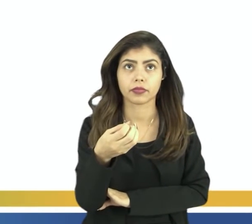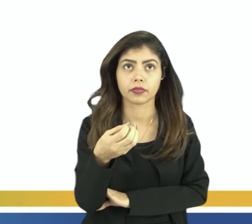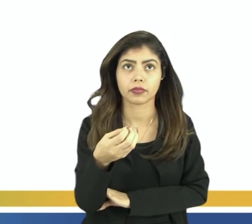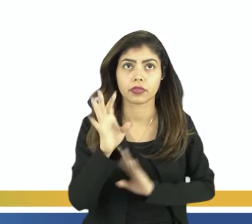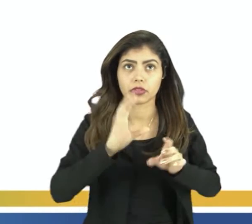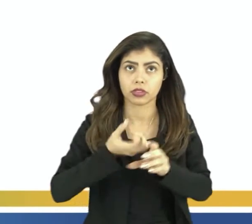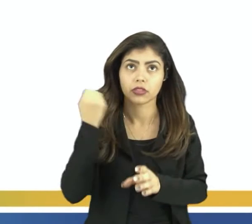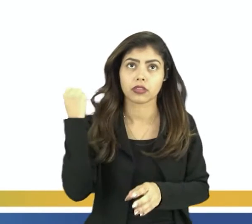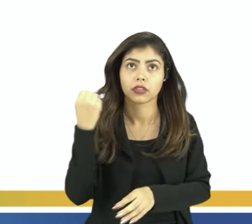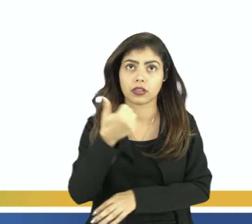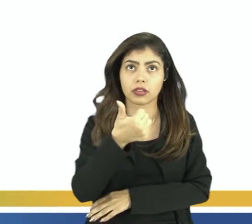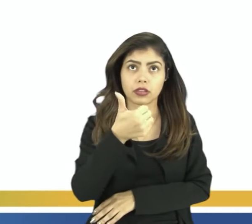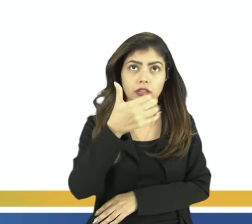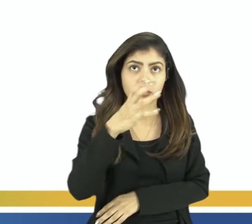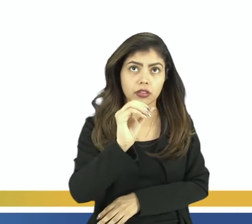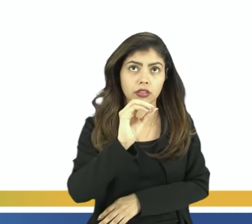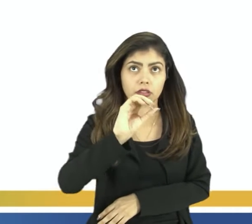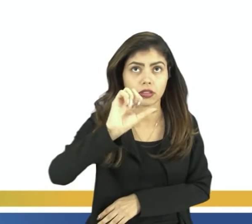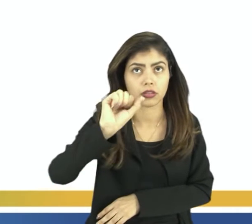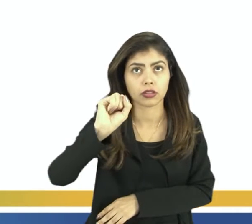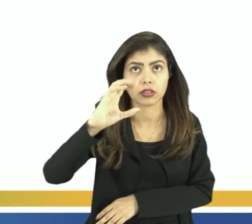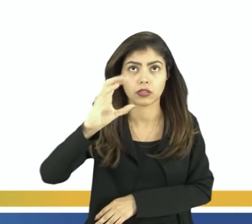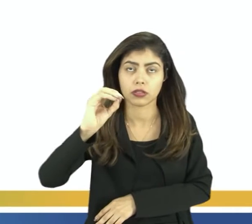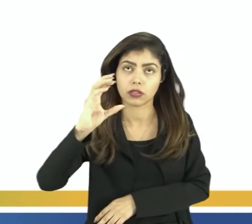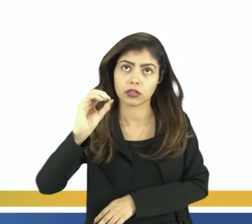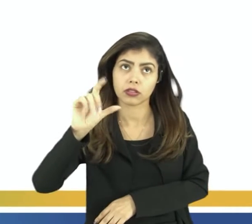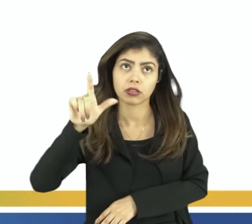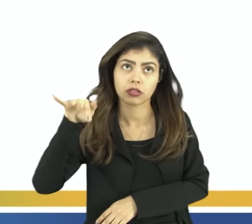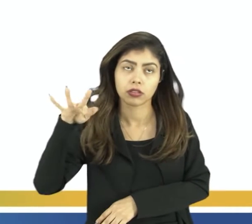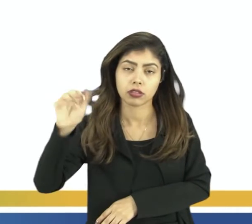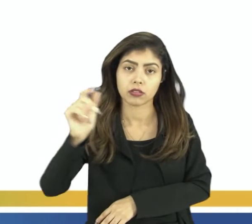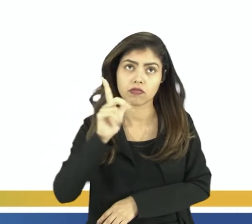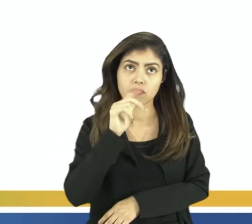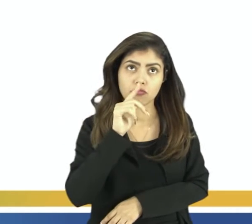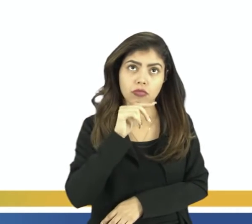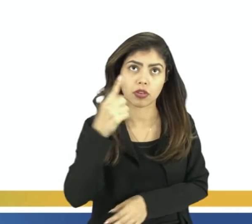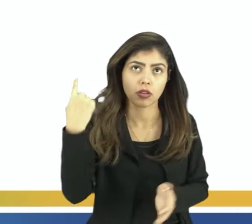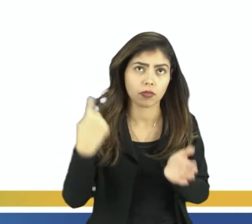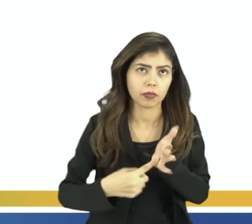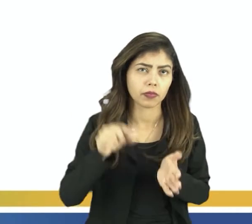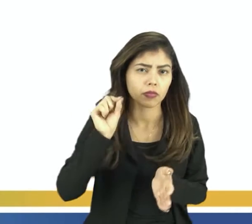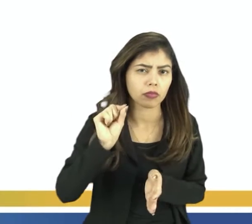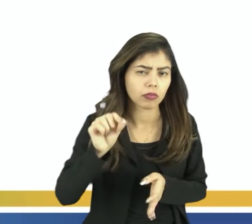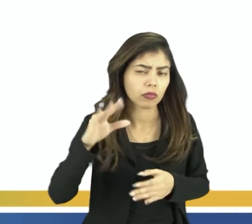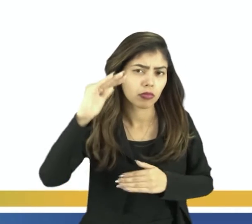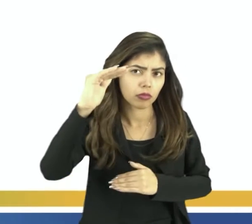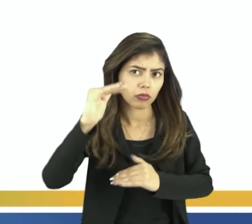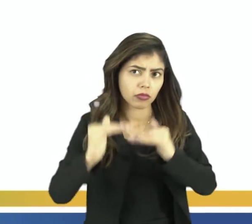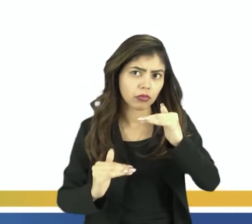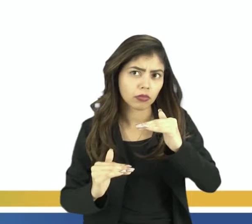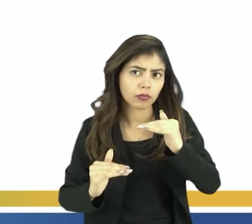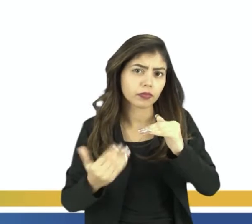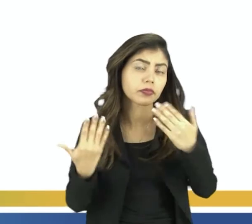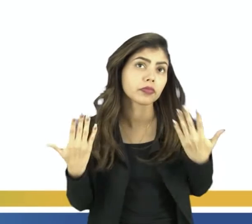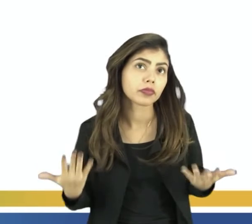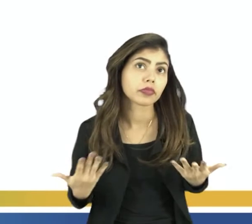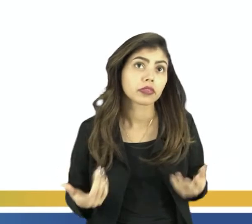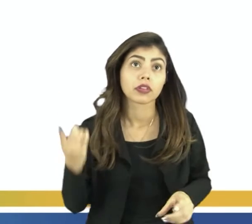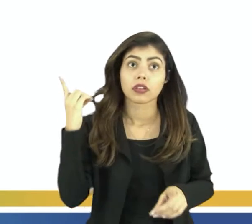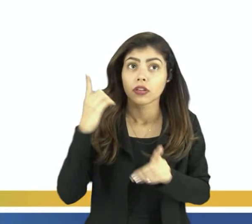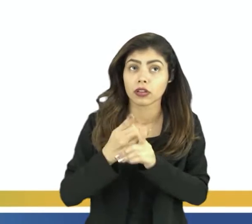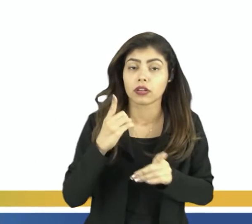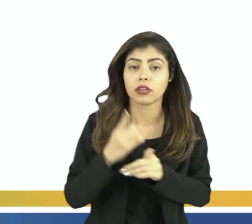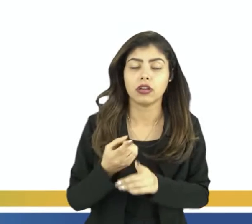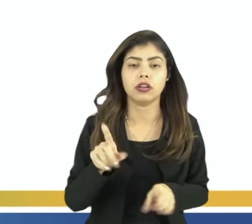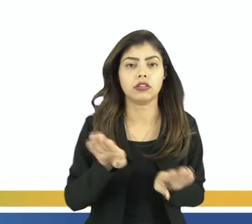foram retirados 10.800 litros de água. É correto afirmar que o nível de água abaixou? Para